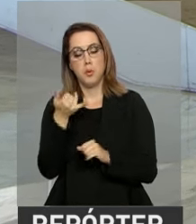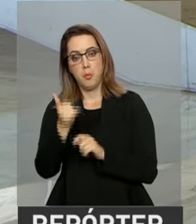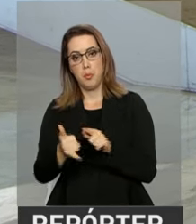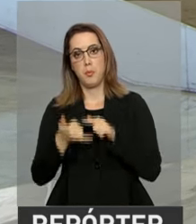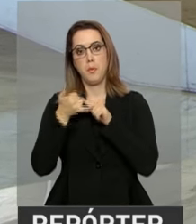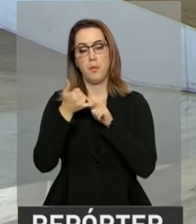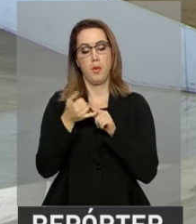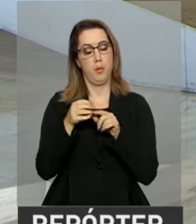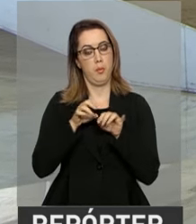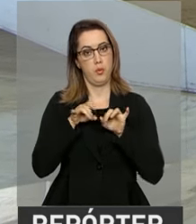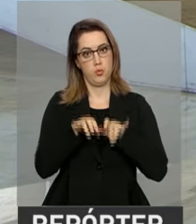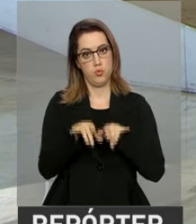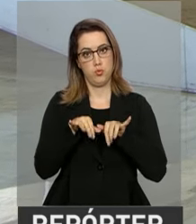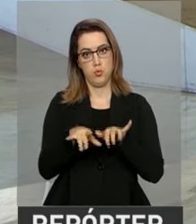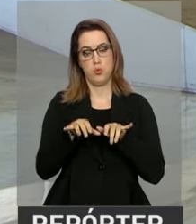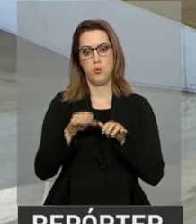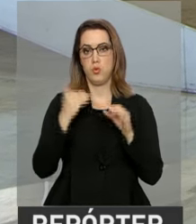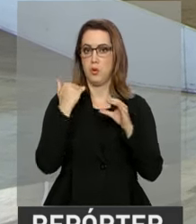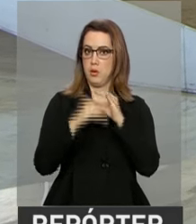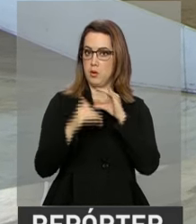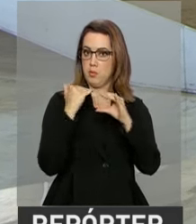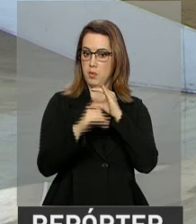p do e-mail cm@mihoyo.com